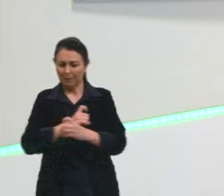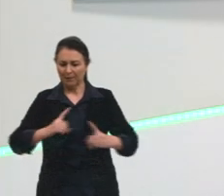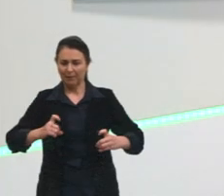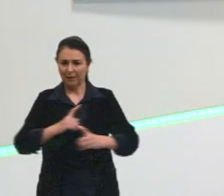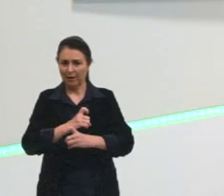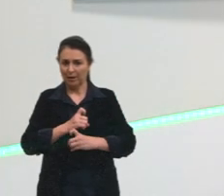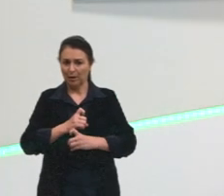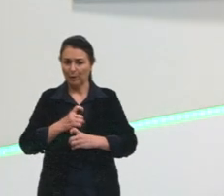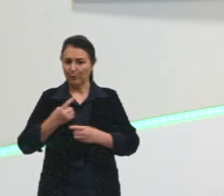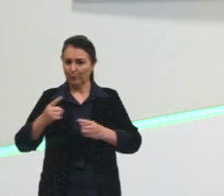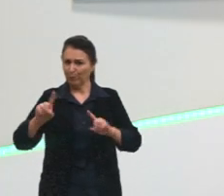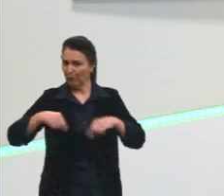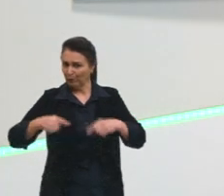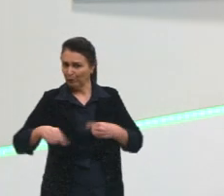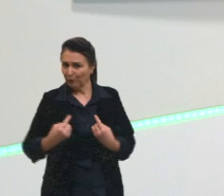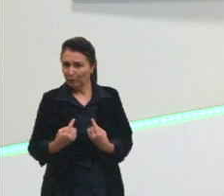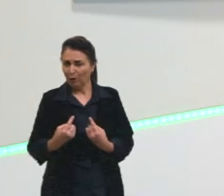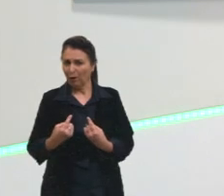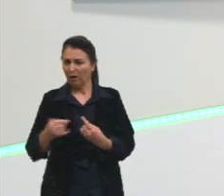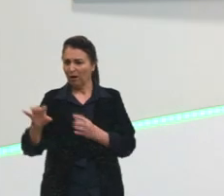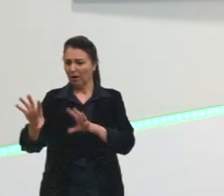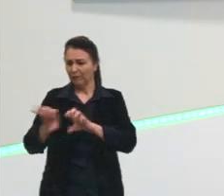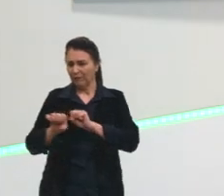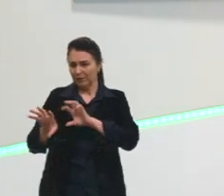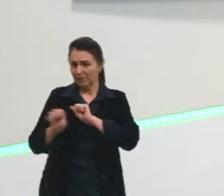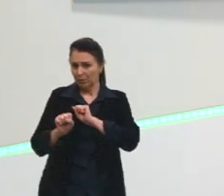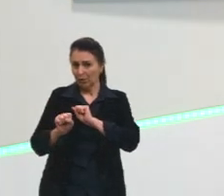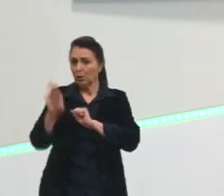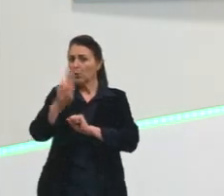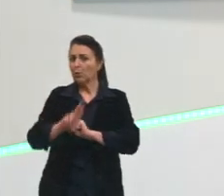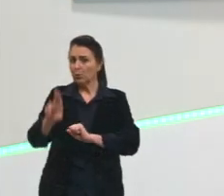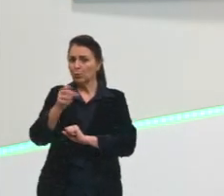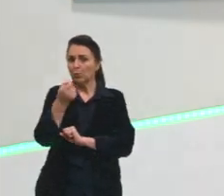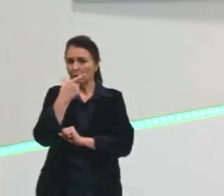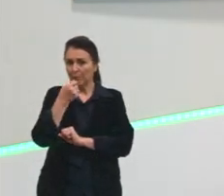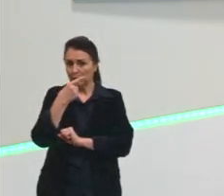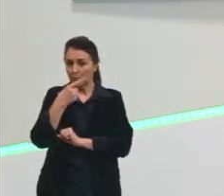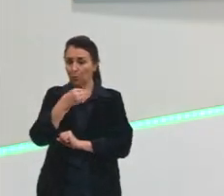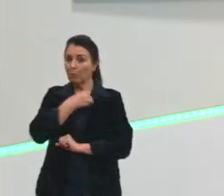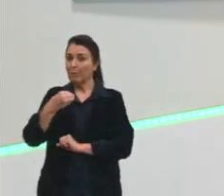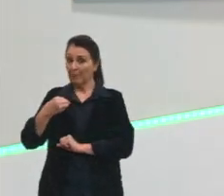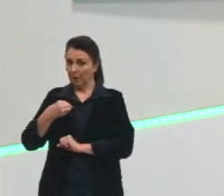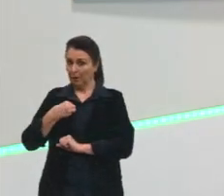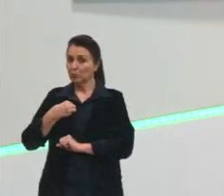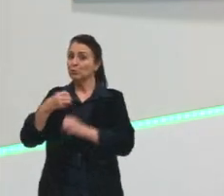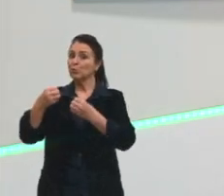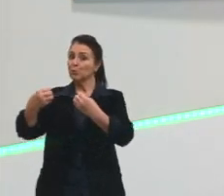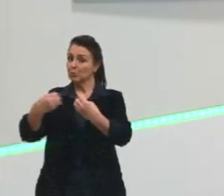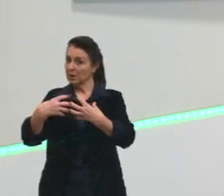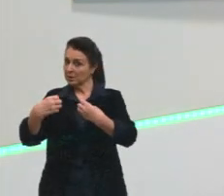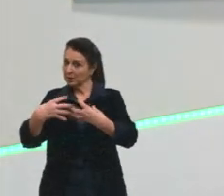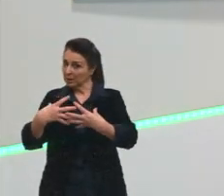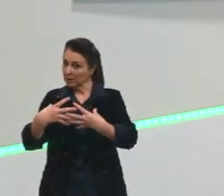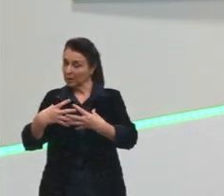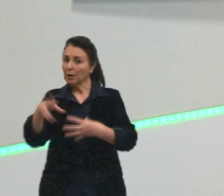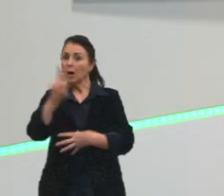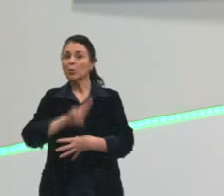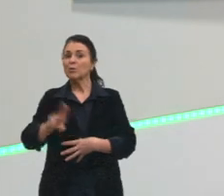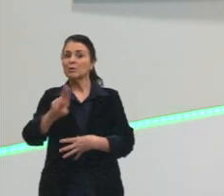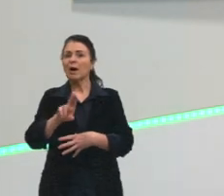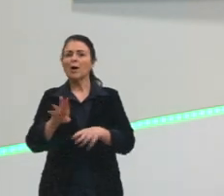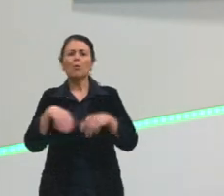infecção eu vou me medicar Na verdade eu vou ao médico né ele vai para escrever um antibiótico